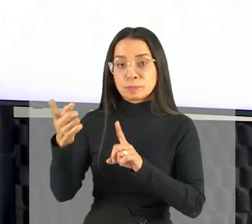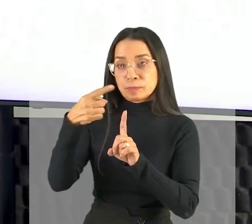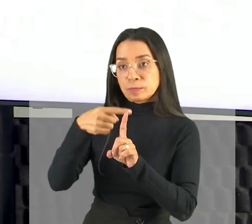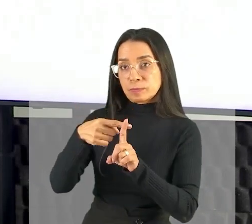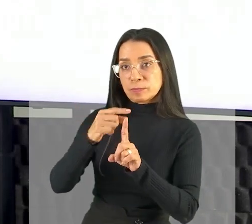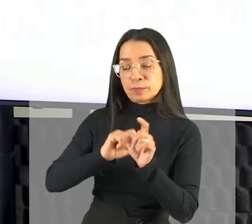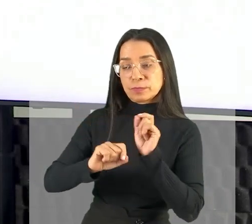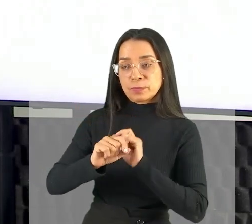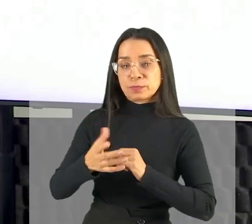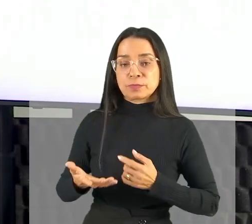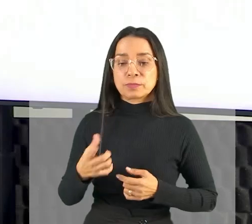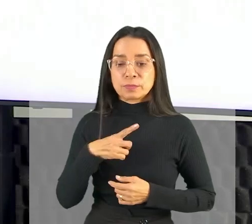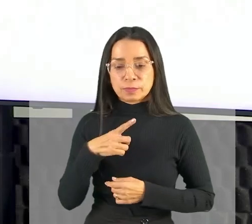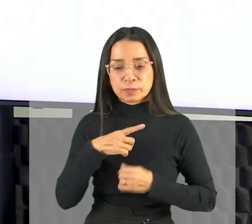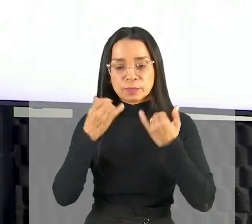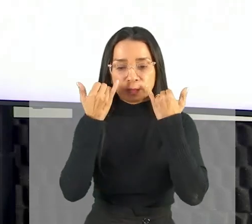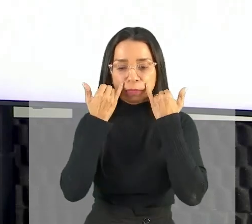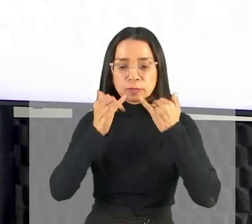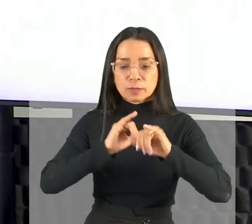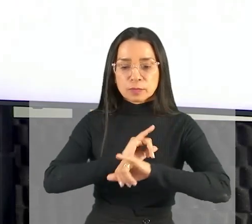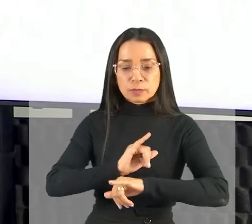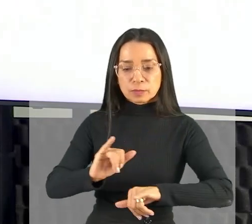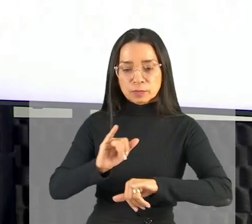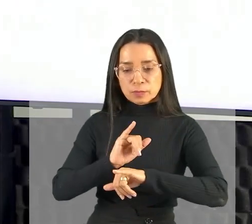a gente já tem essa informação